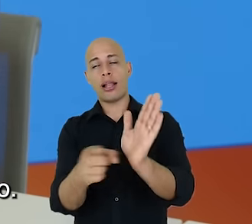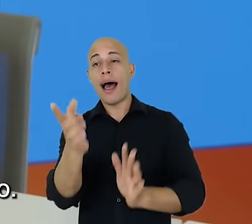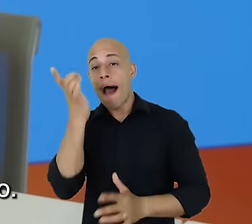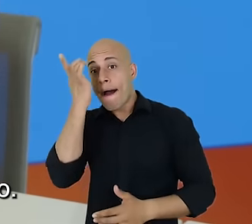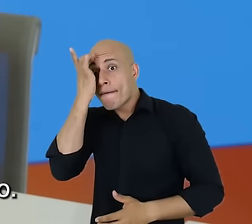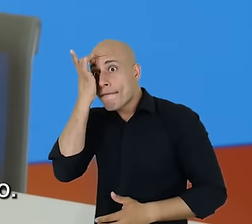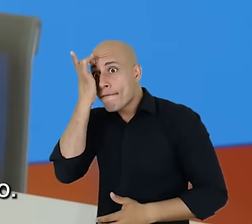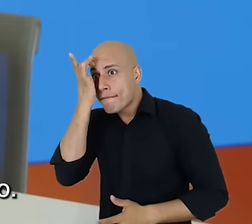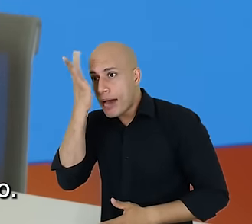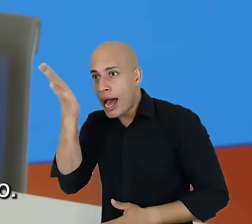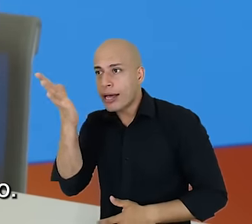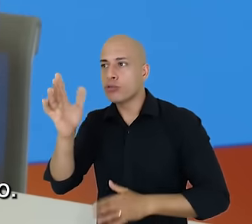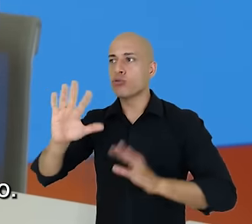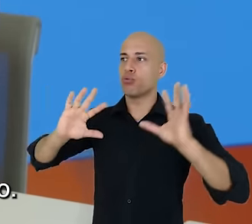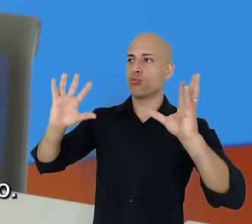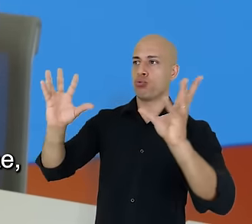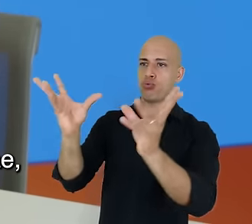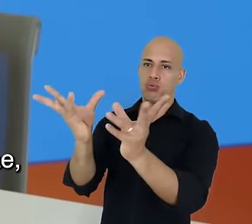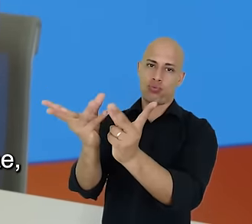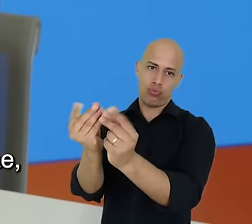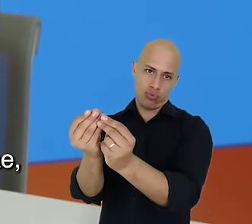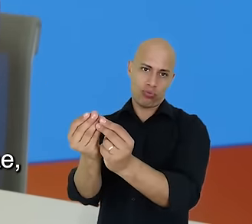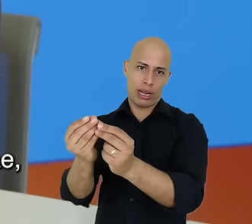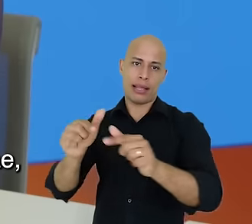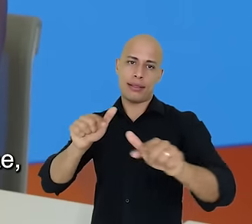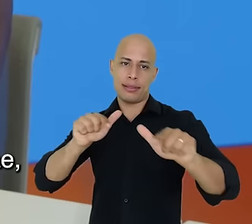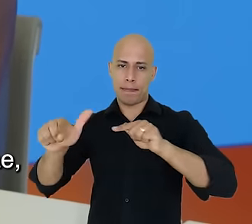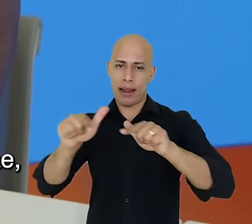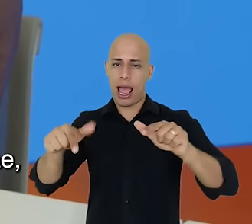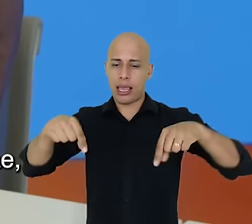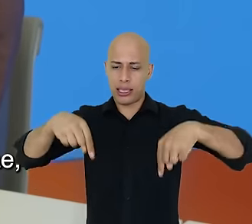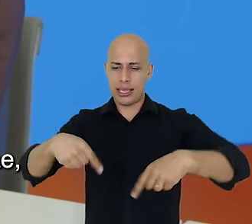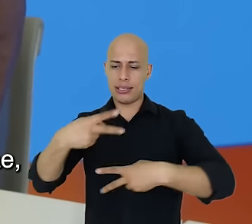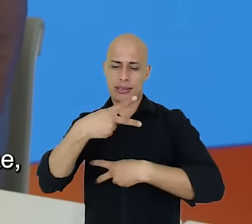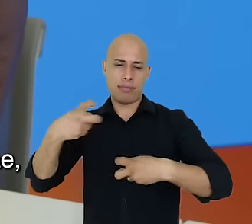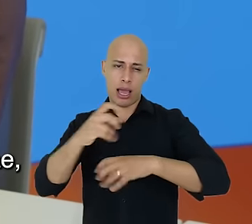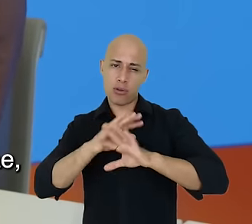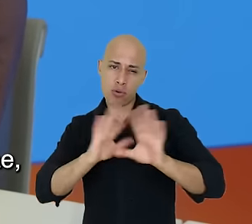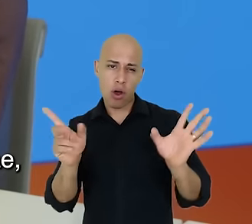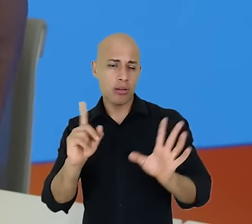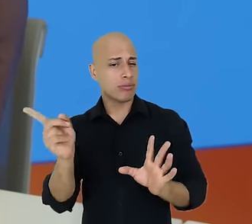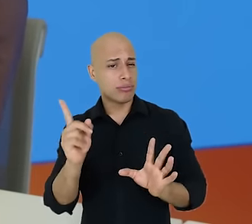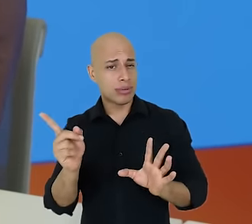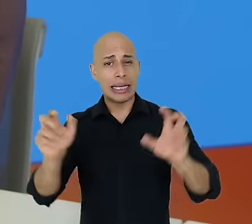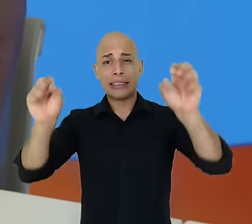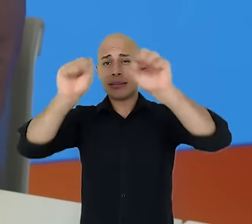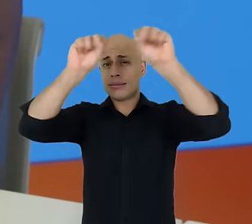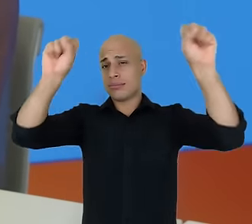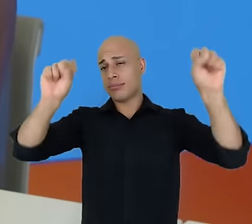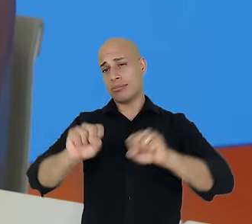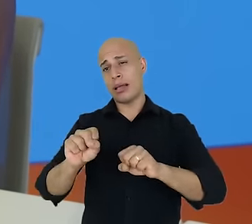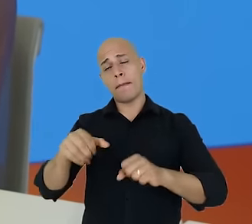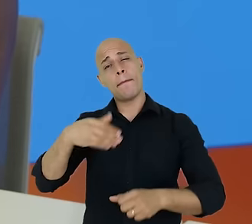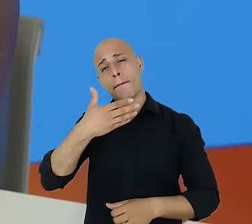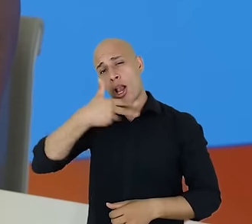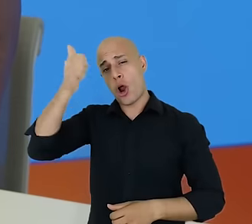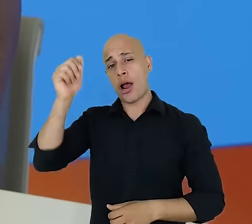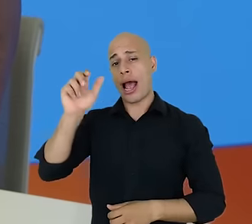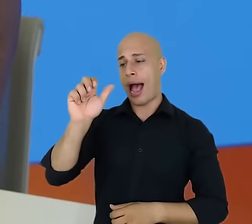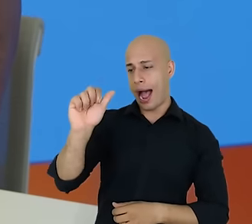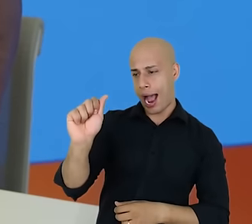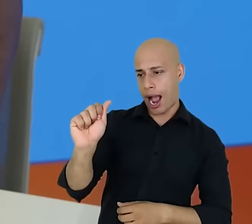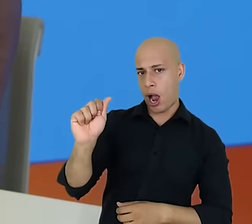ele abranja para o todo não é só para trabalhar com o sebrai é com todo o sistema é melhor o aum desde